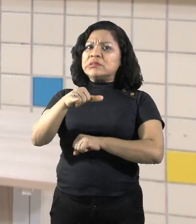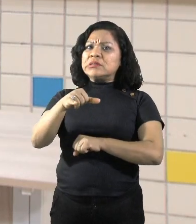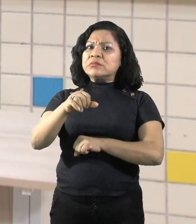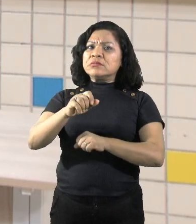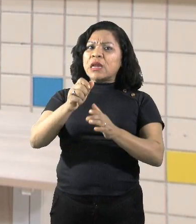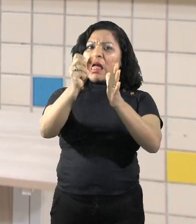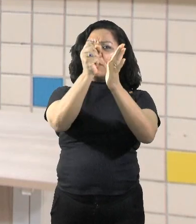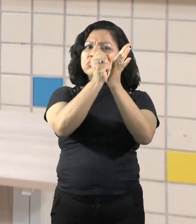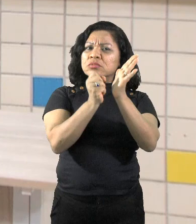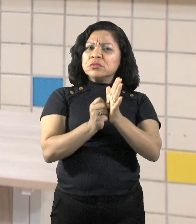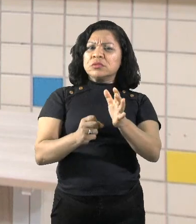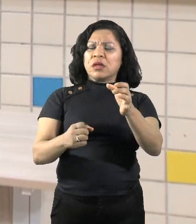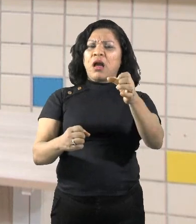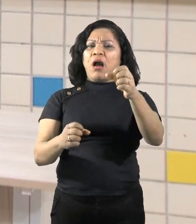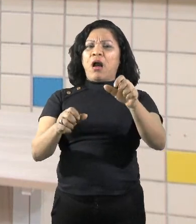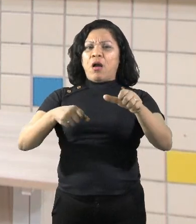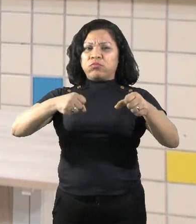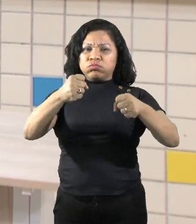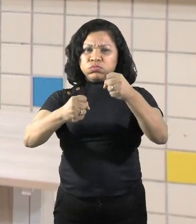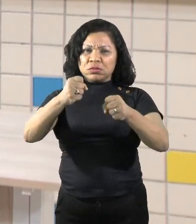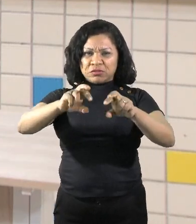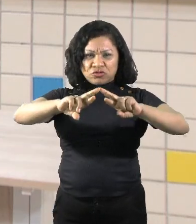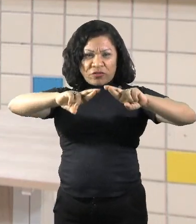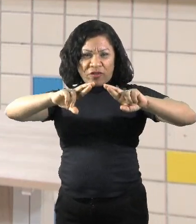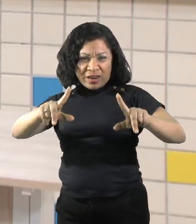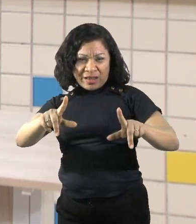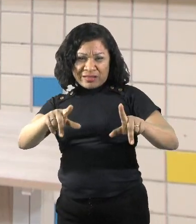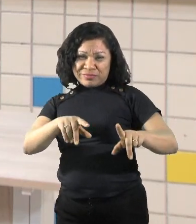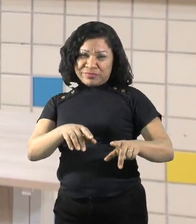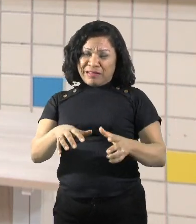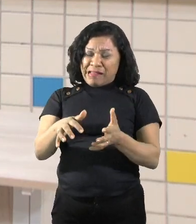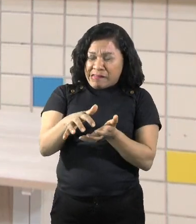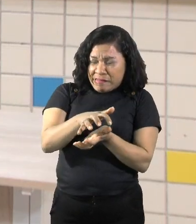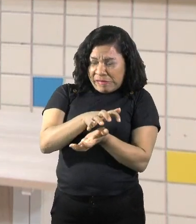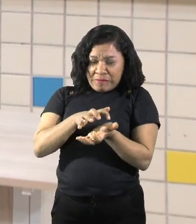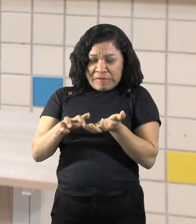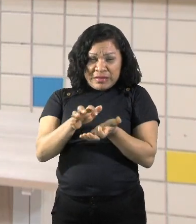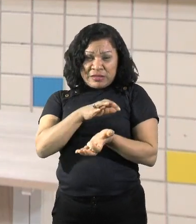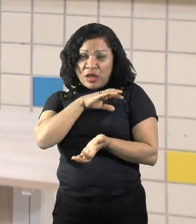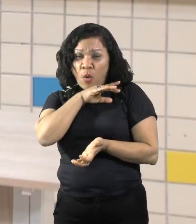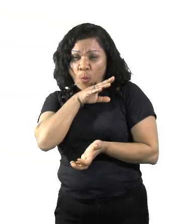caos, vocês não acham? Observem essa próxima imagem.